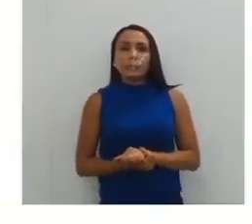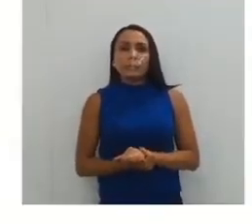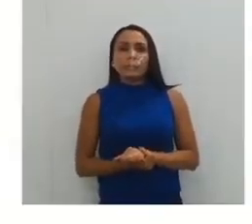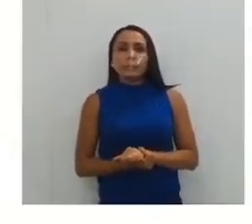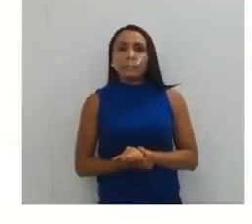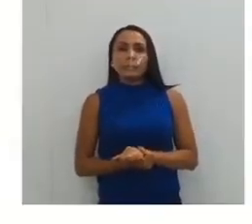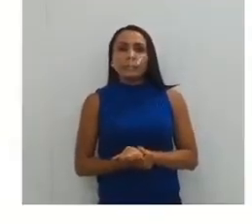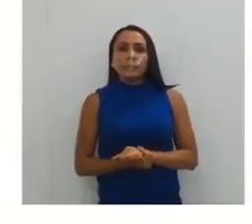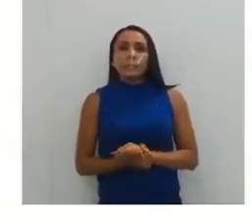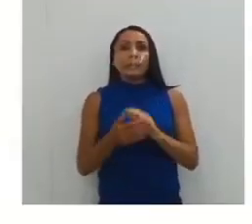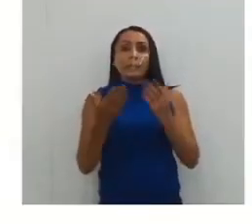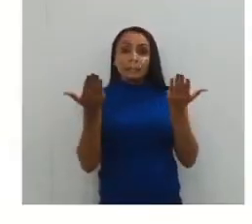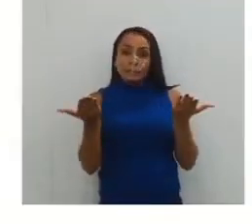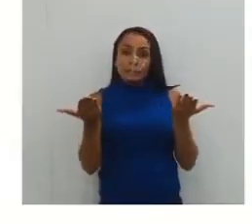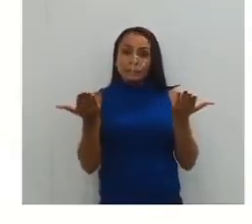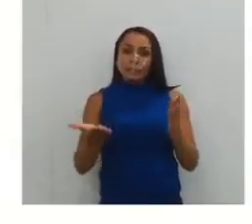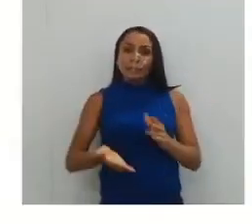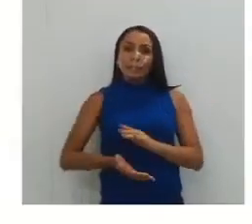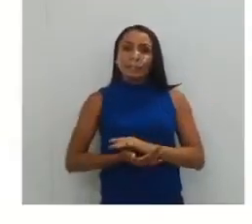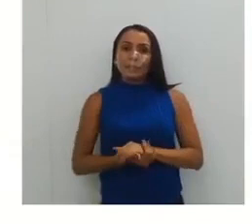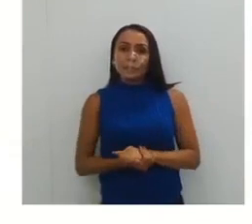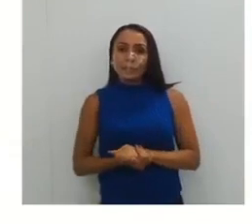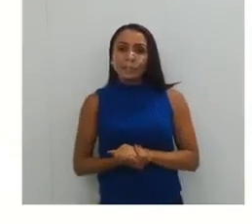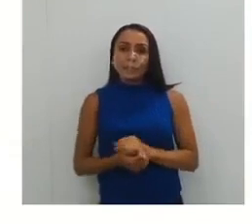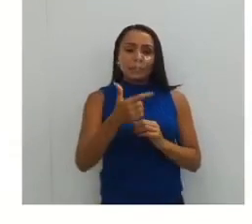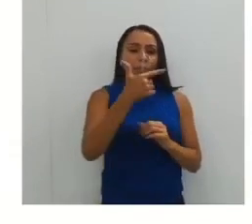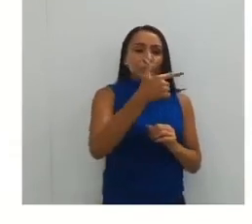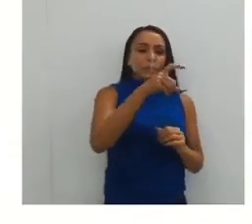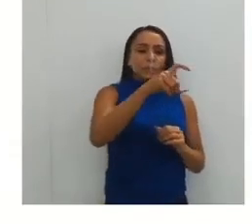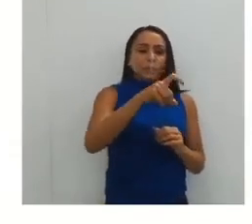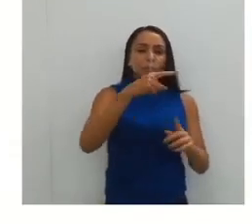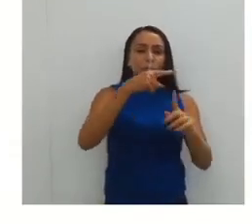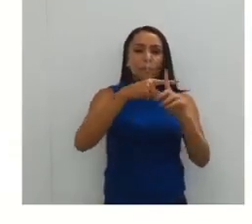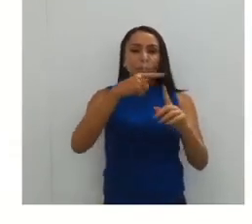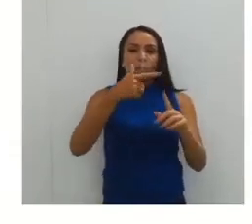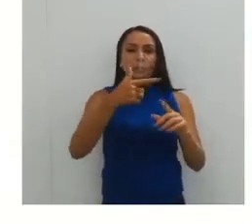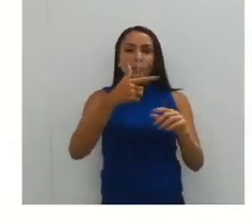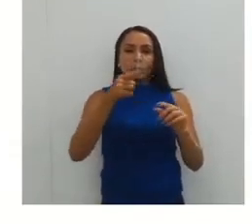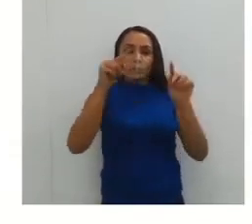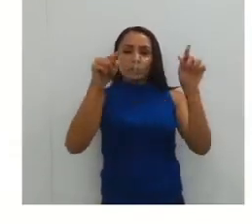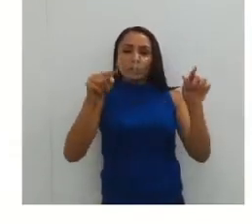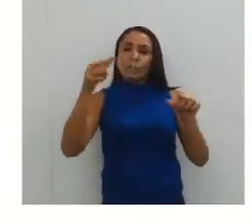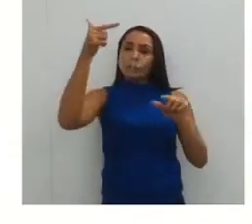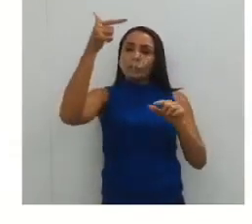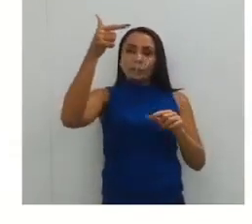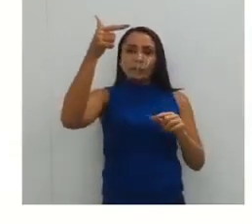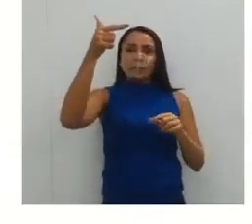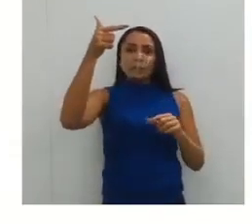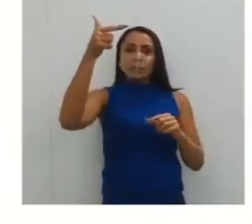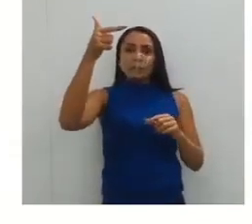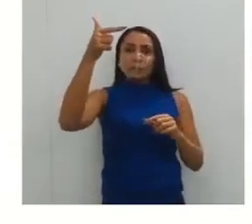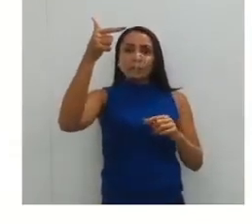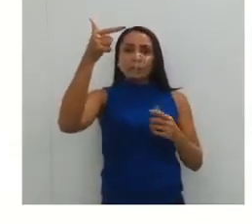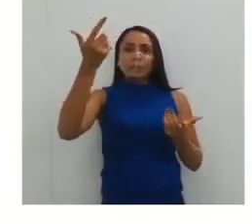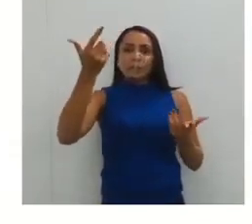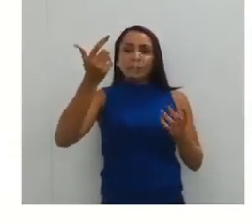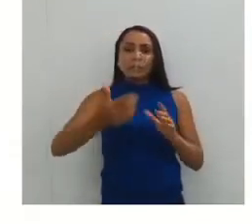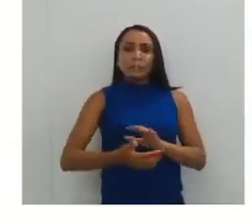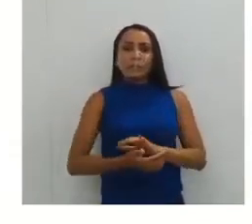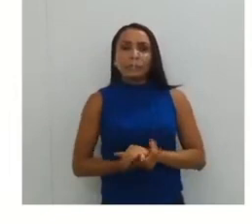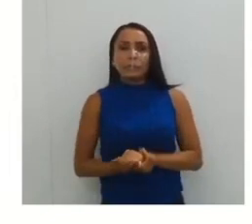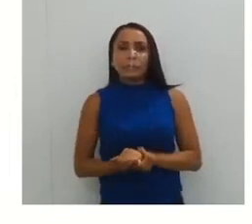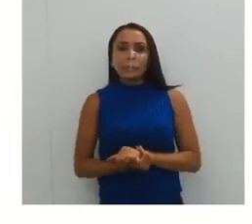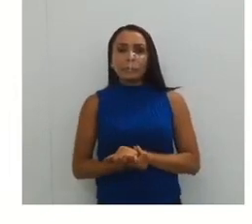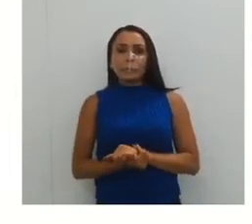Vamos ver, ó. Fica assim nesse formato. 2x mais 2 ao quadrado. Então, qual é? O quadrado do primeiro